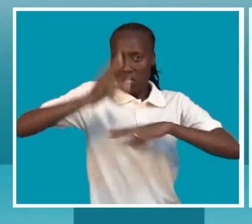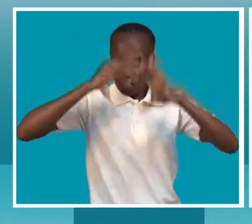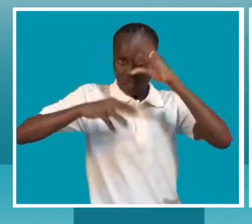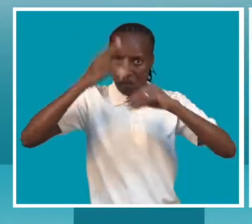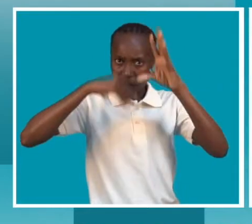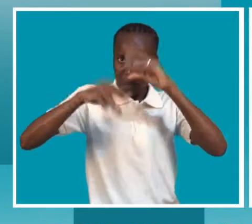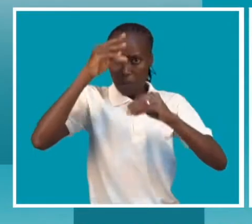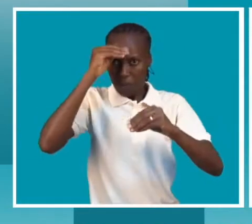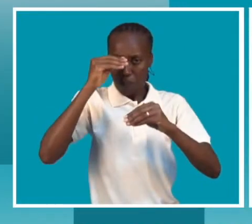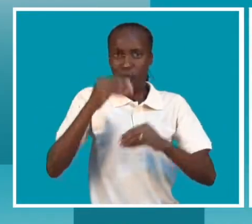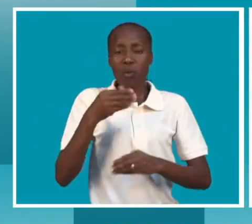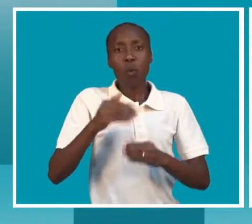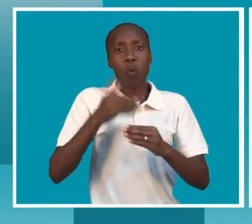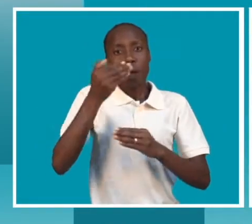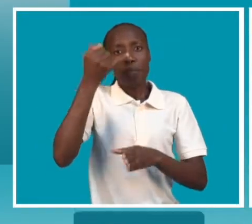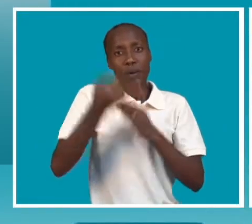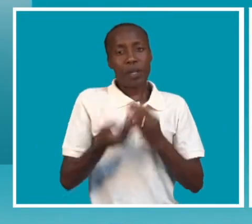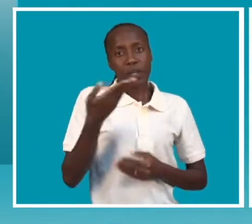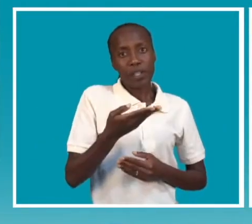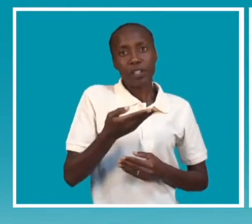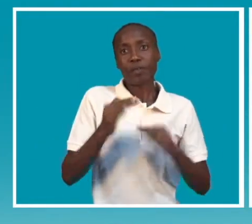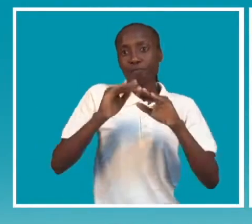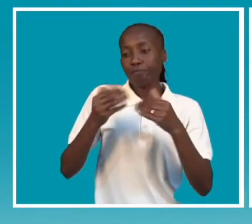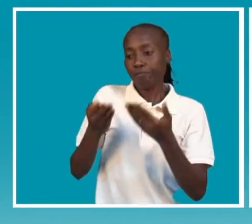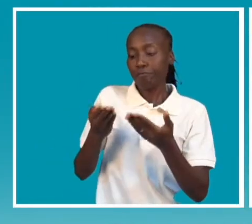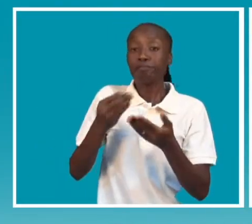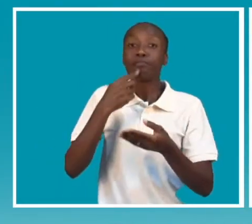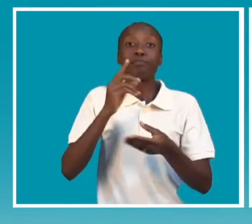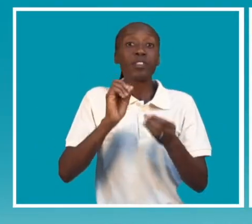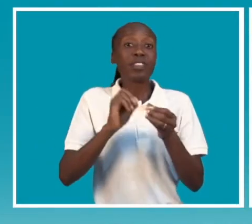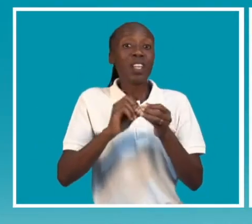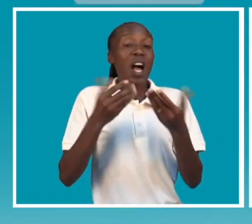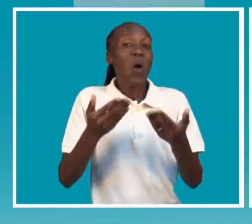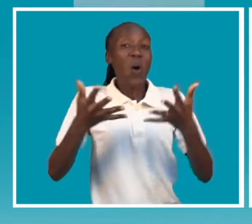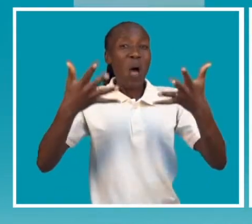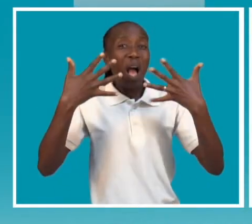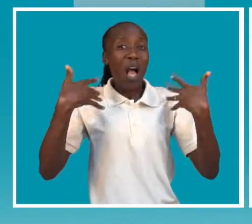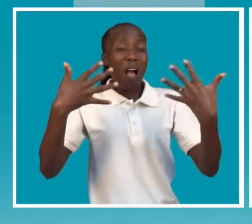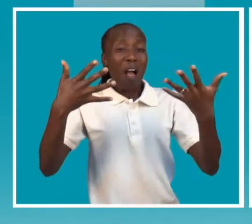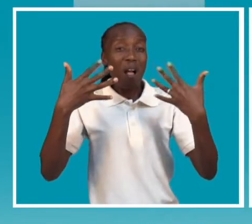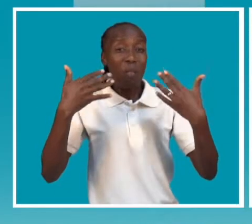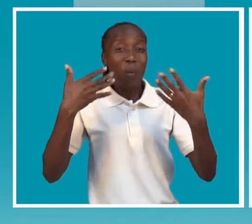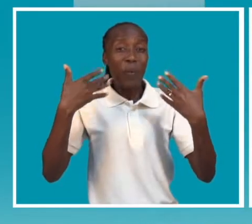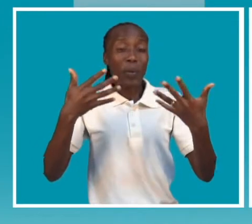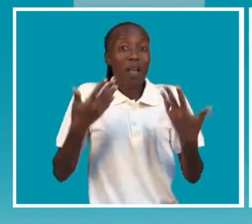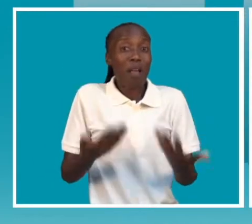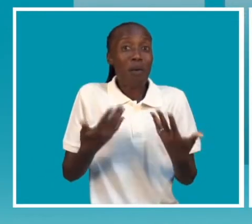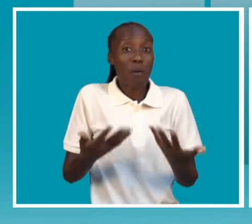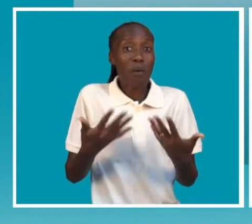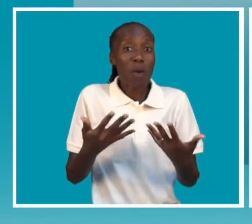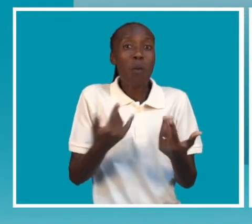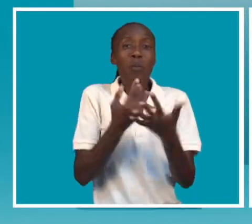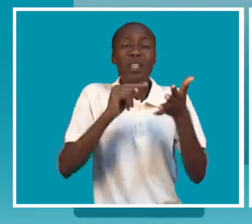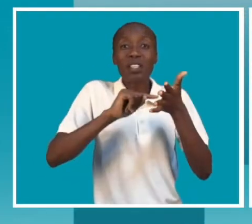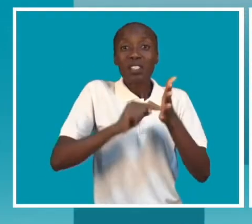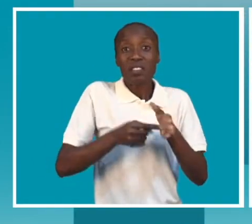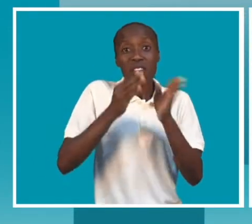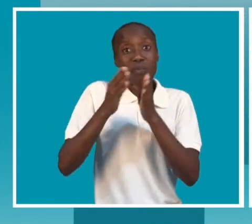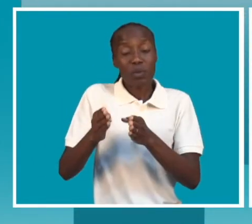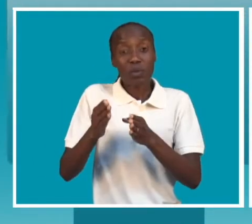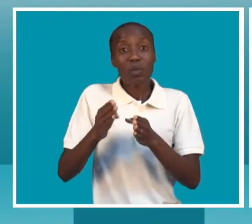depois de terminar esse curso. Estamos no período em que o calor está muito intenso, não é? E muitas das vezes as